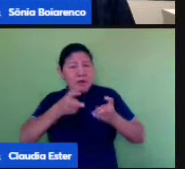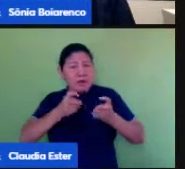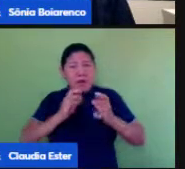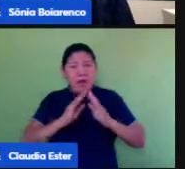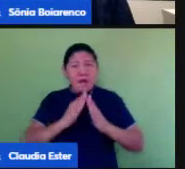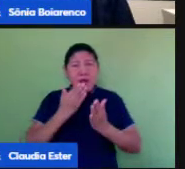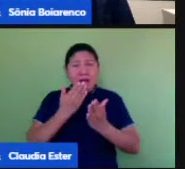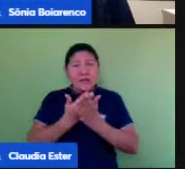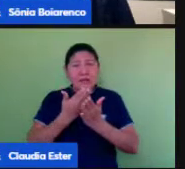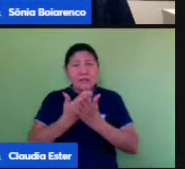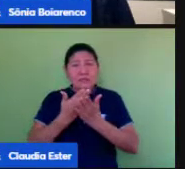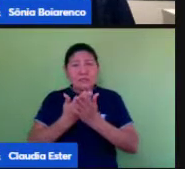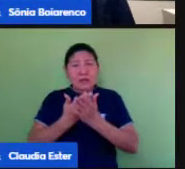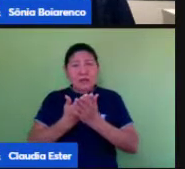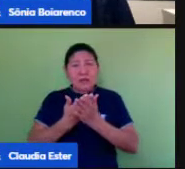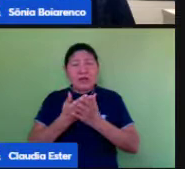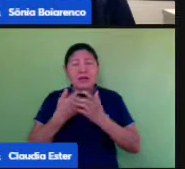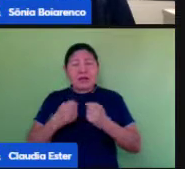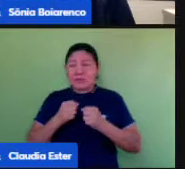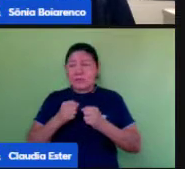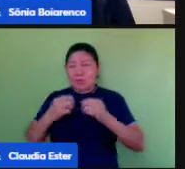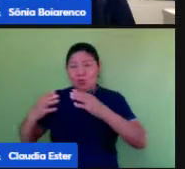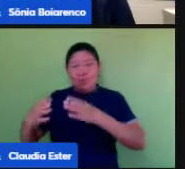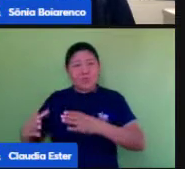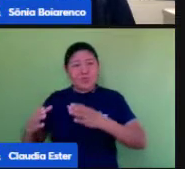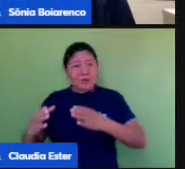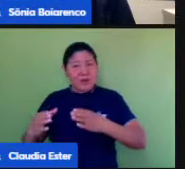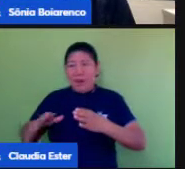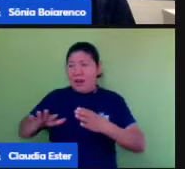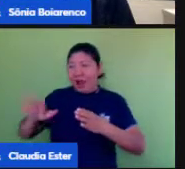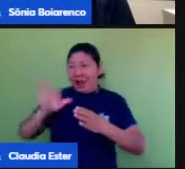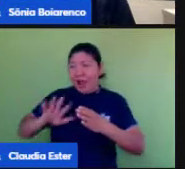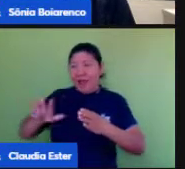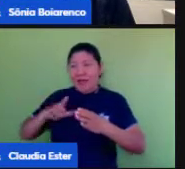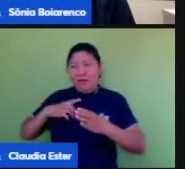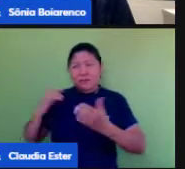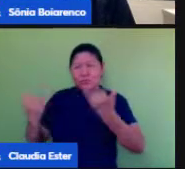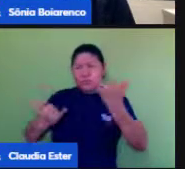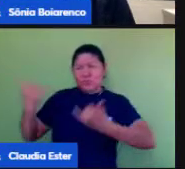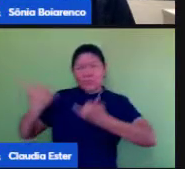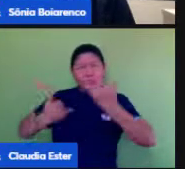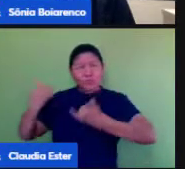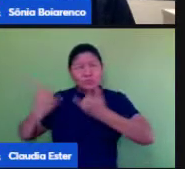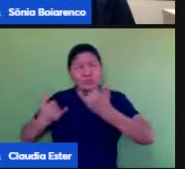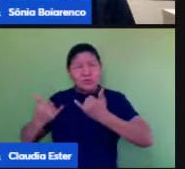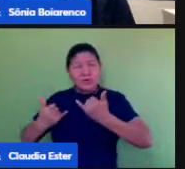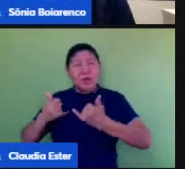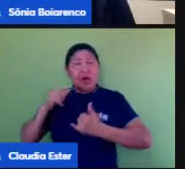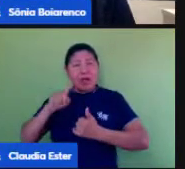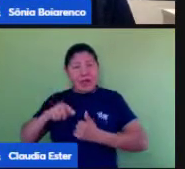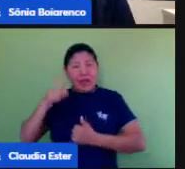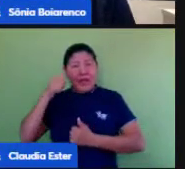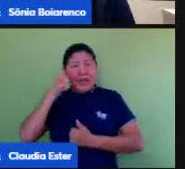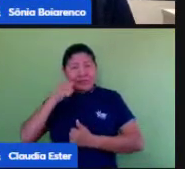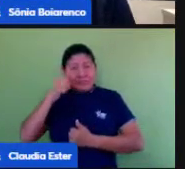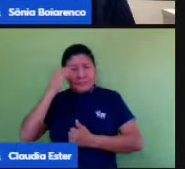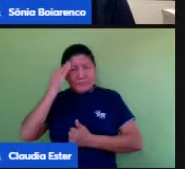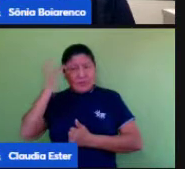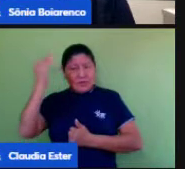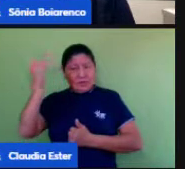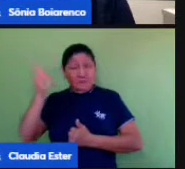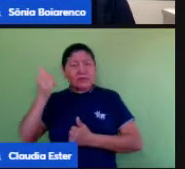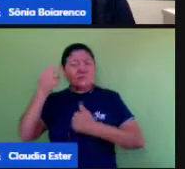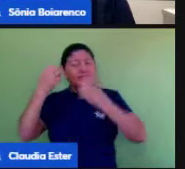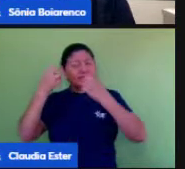aula precisa ter um ambiente alfabetizador, é isso que a Angela Kleiman está querendo dizer. Que